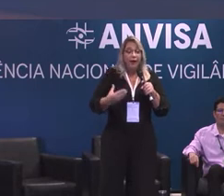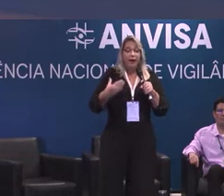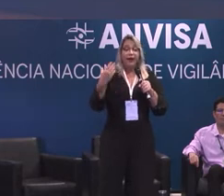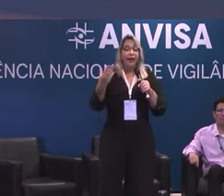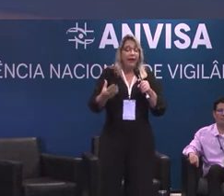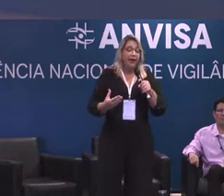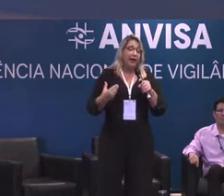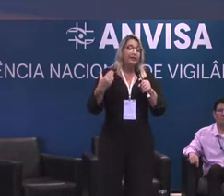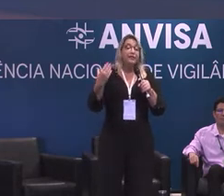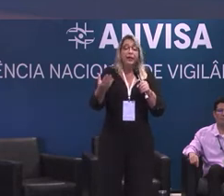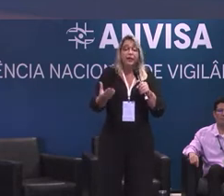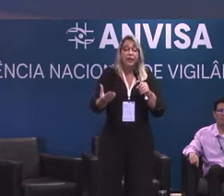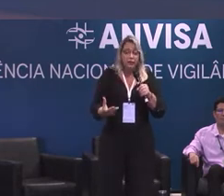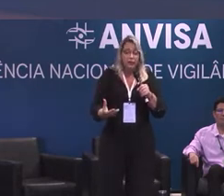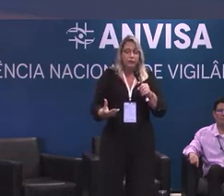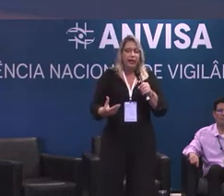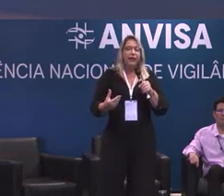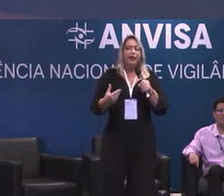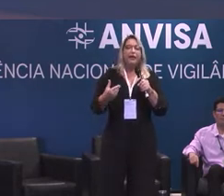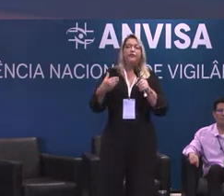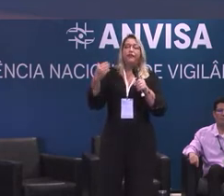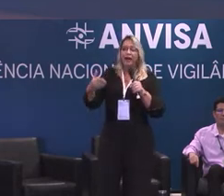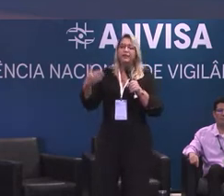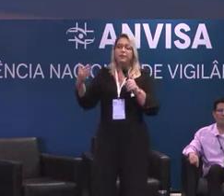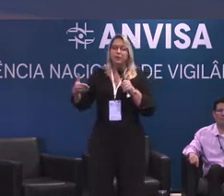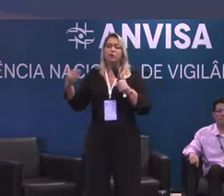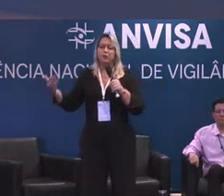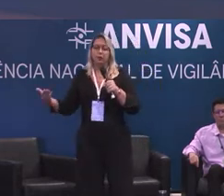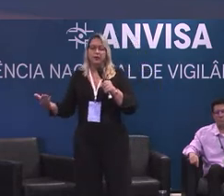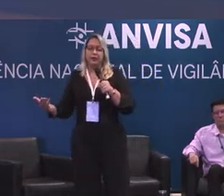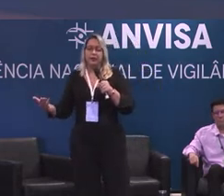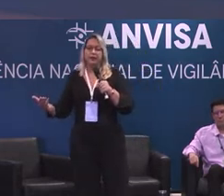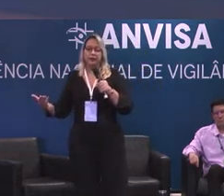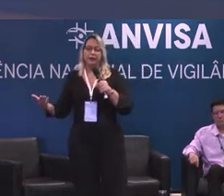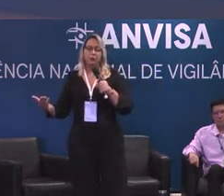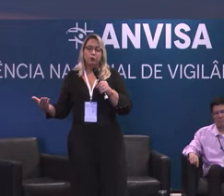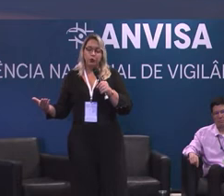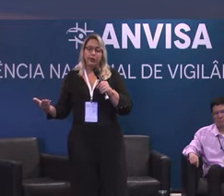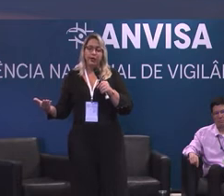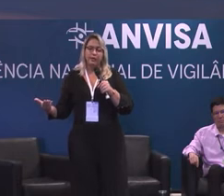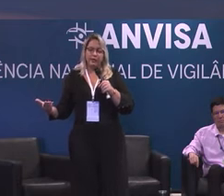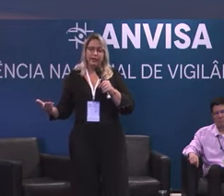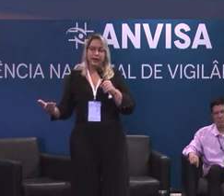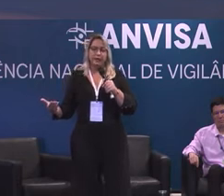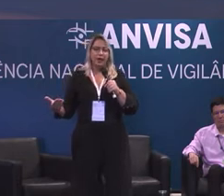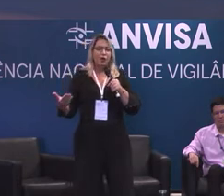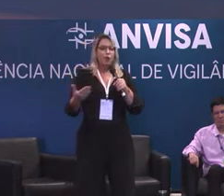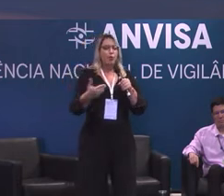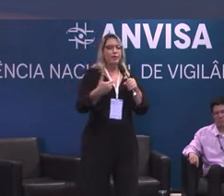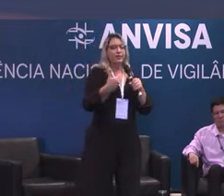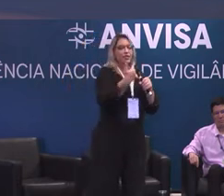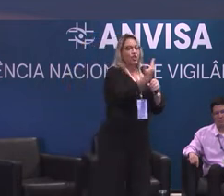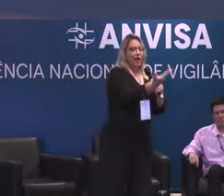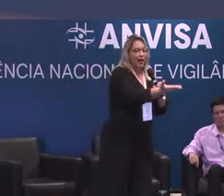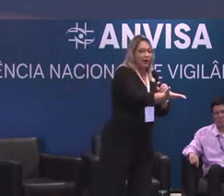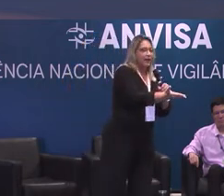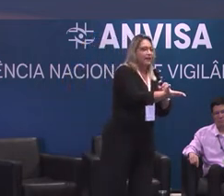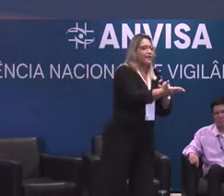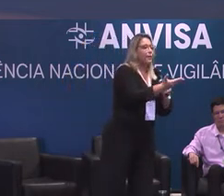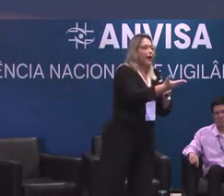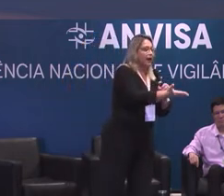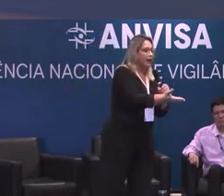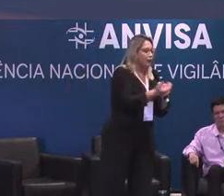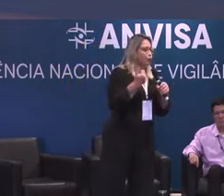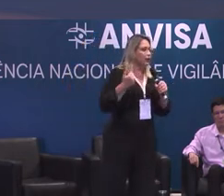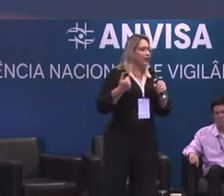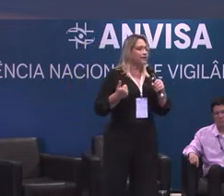foi assimilando, né, que várias pessoas podem ser autoridades sanitárias. Umas já